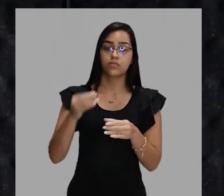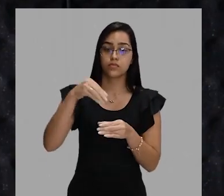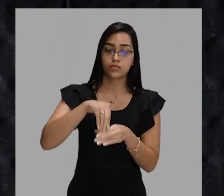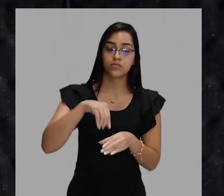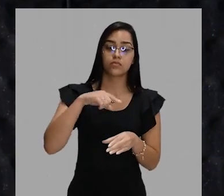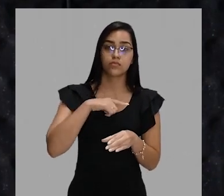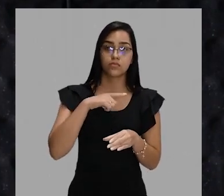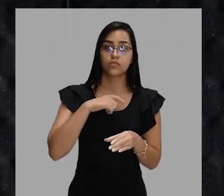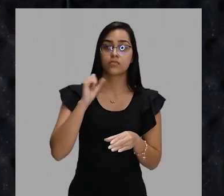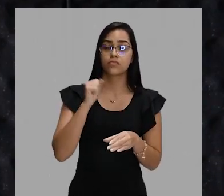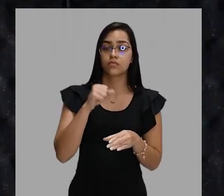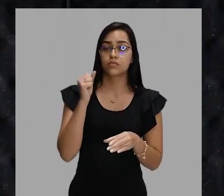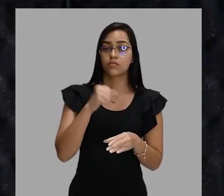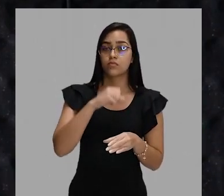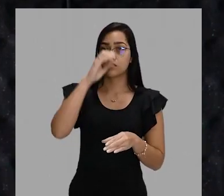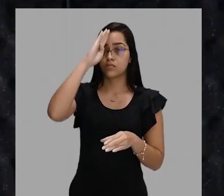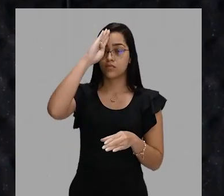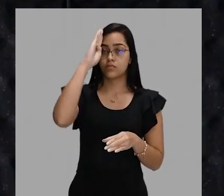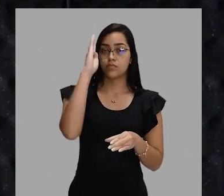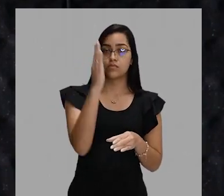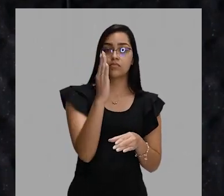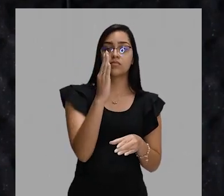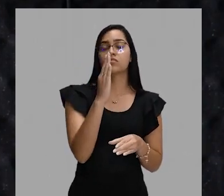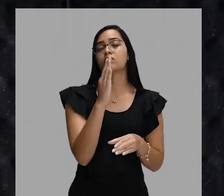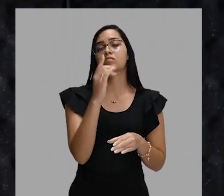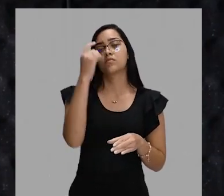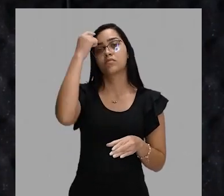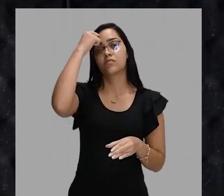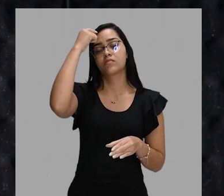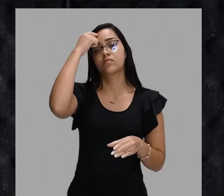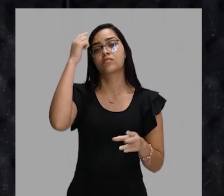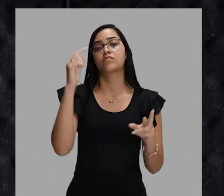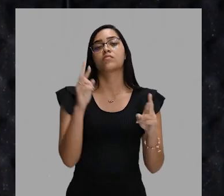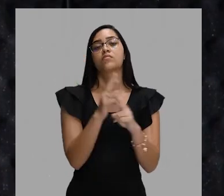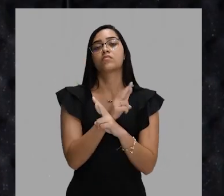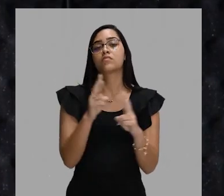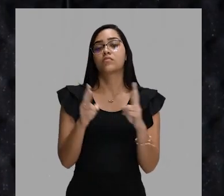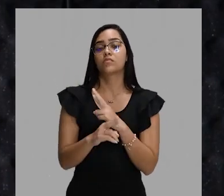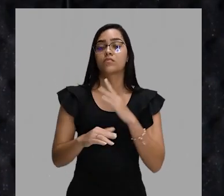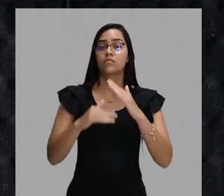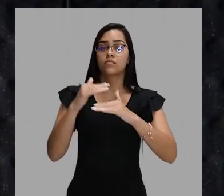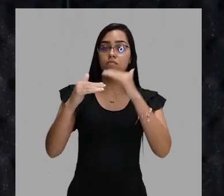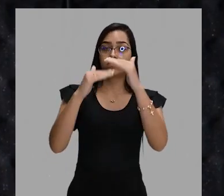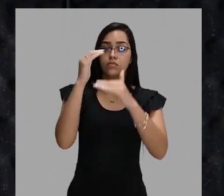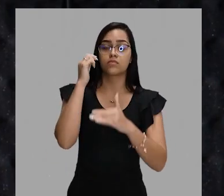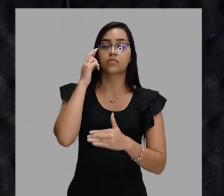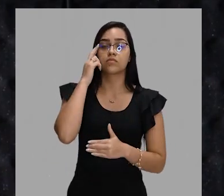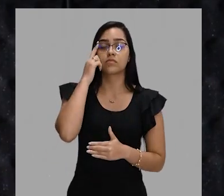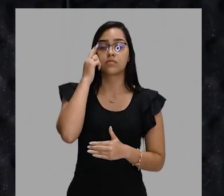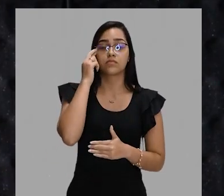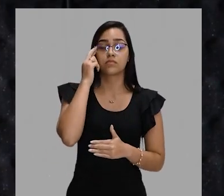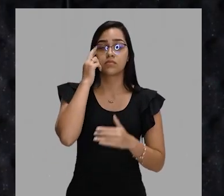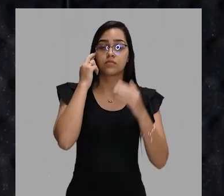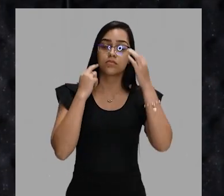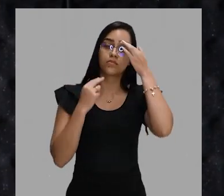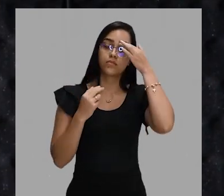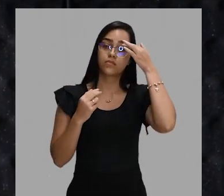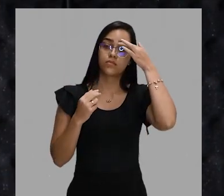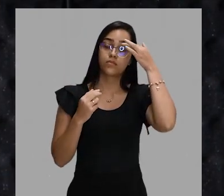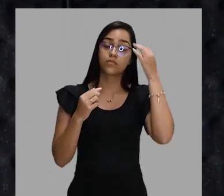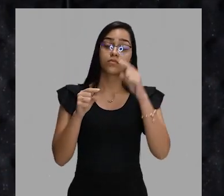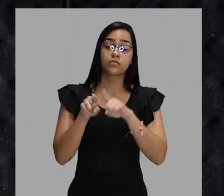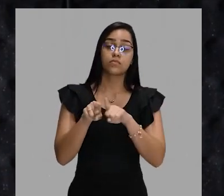ele traz aí as principais ideias a respeito da evolução das espécies, né?